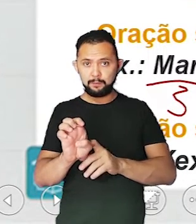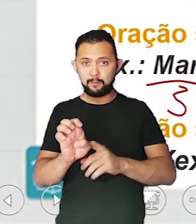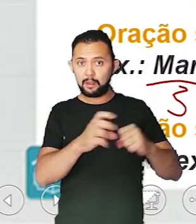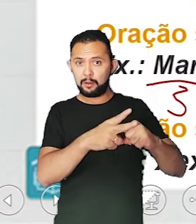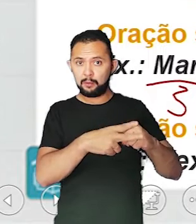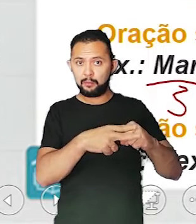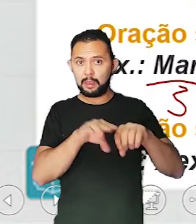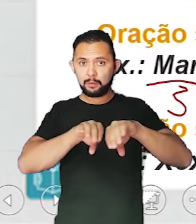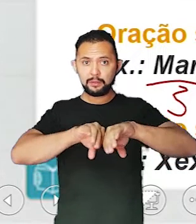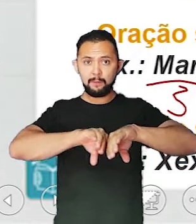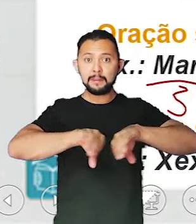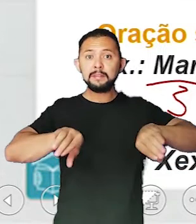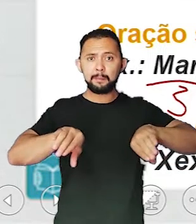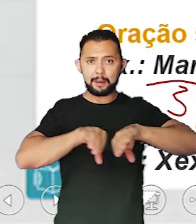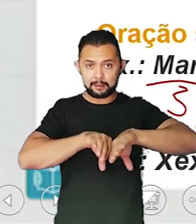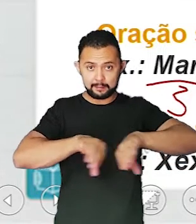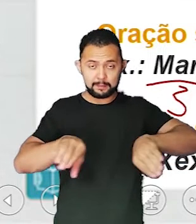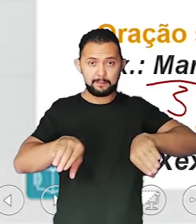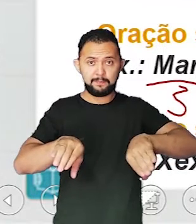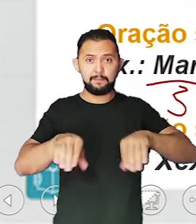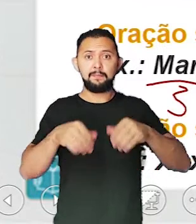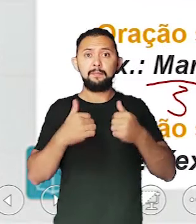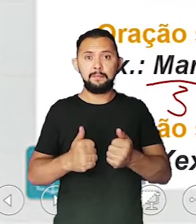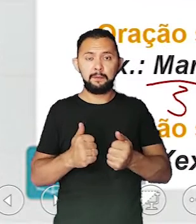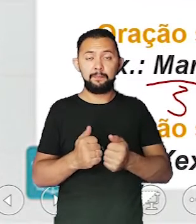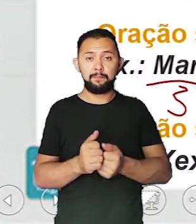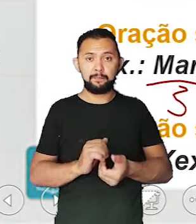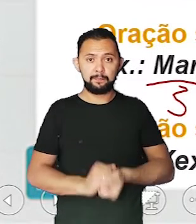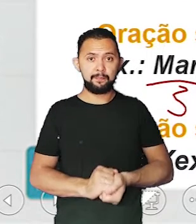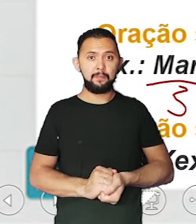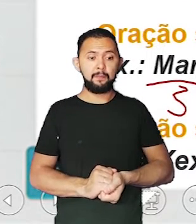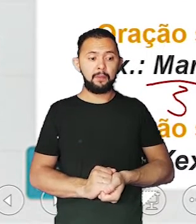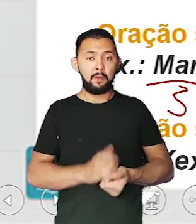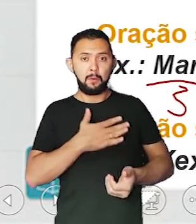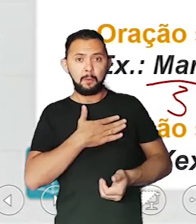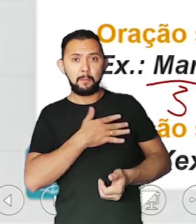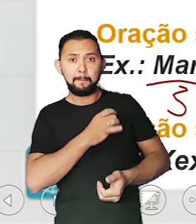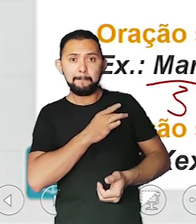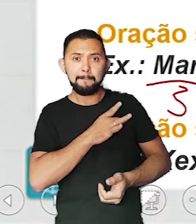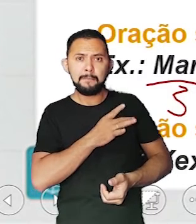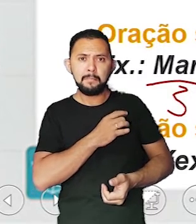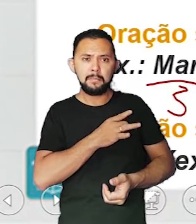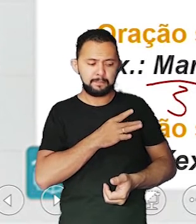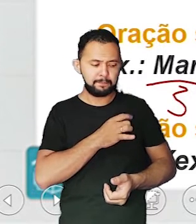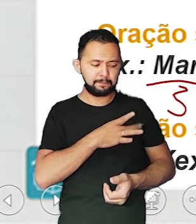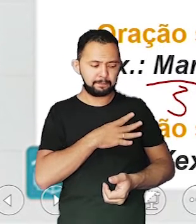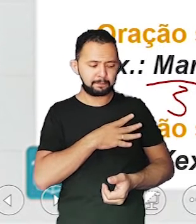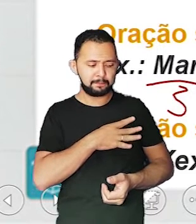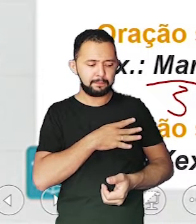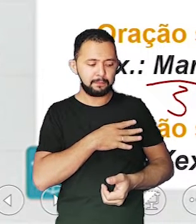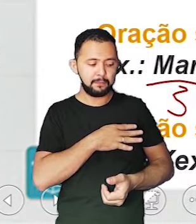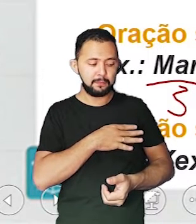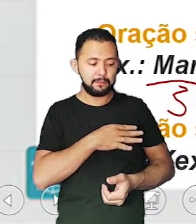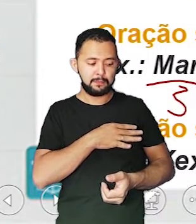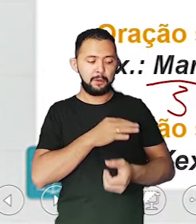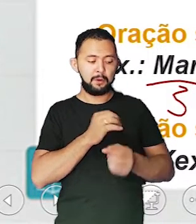são os substantivos, os adjetivos e os advérbios. Então, olha só. Receosa a gente considera como se fosse um nome, né? Não é um